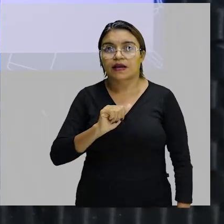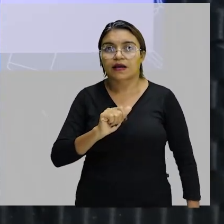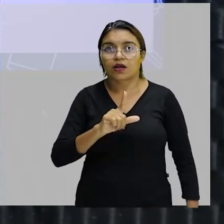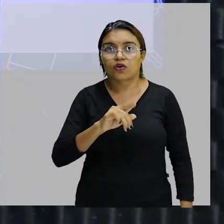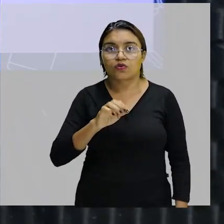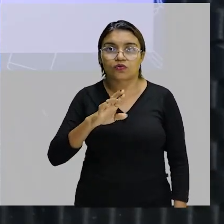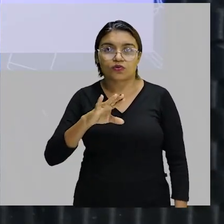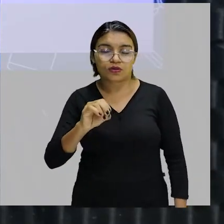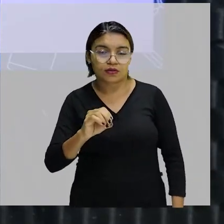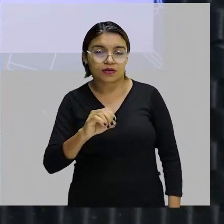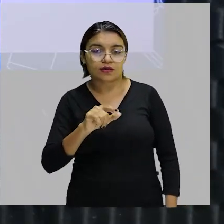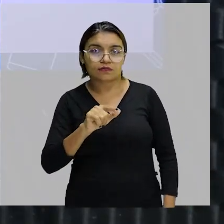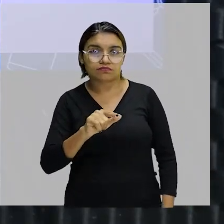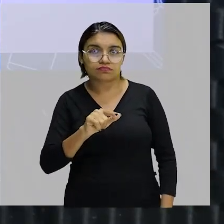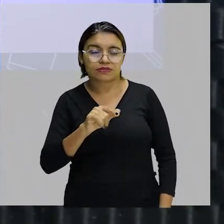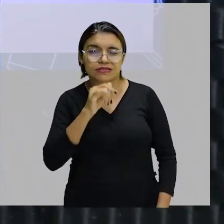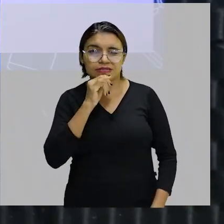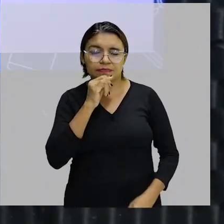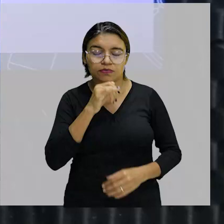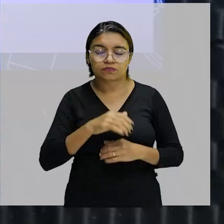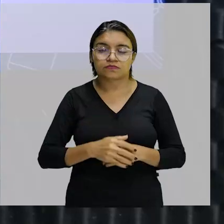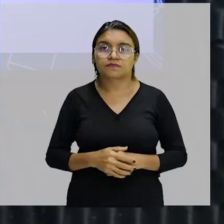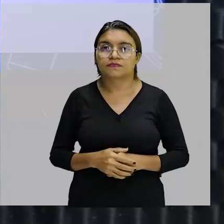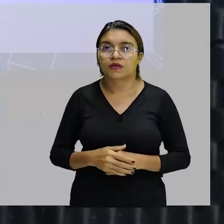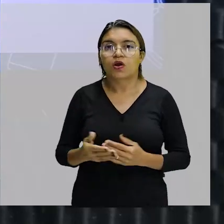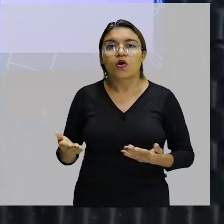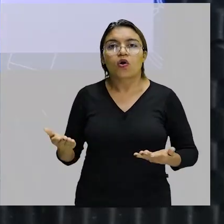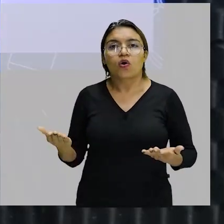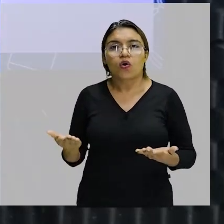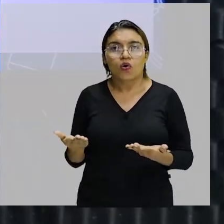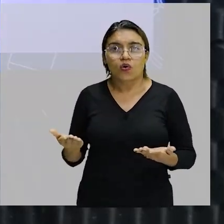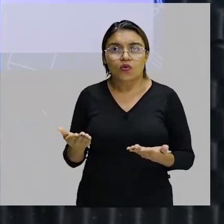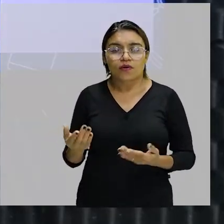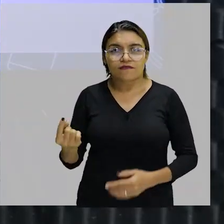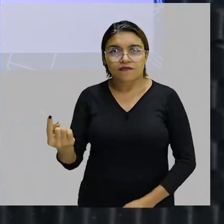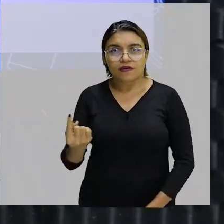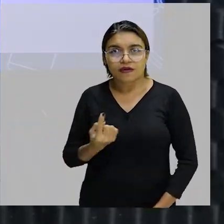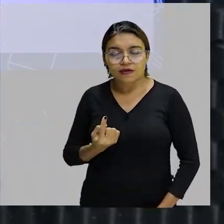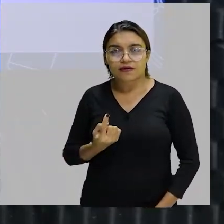Tá, professor. Então, o indivíduo, eu estou aqui dando aula para vocês. Eu estou